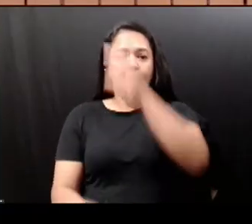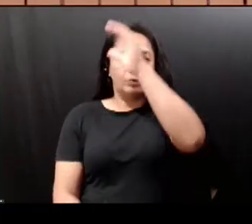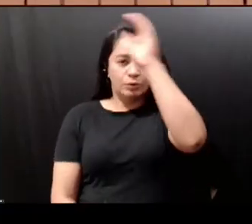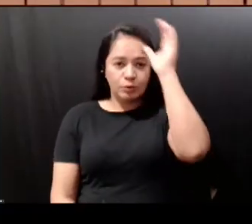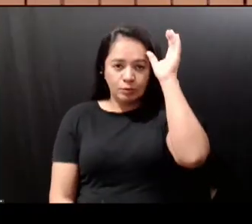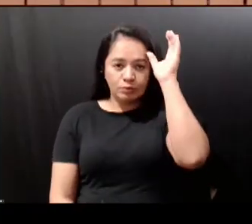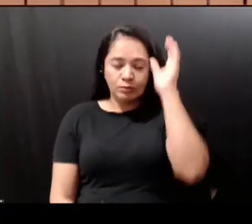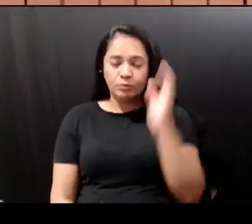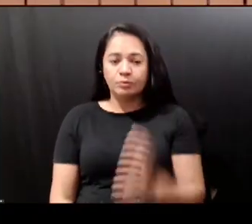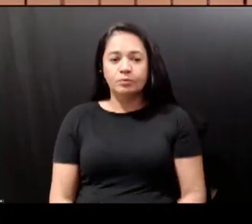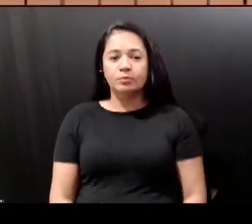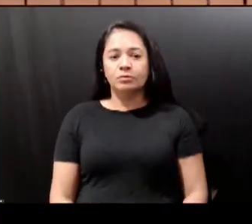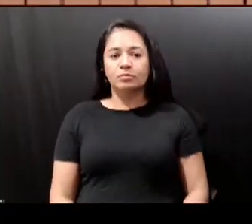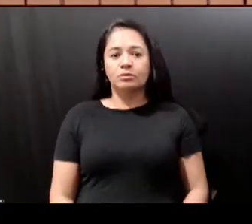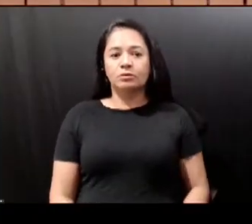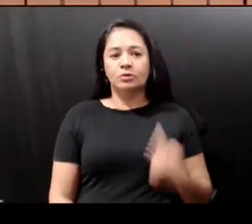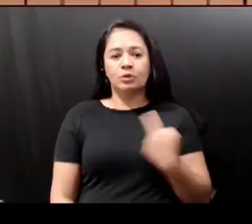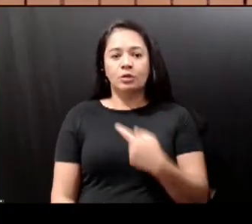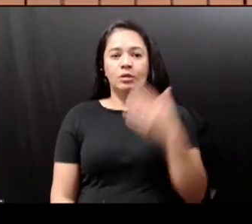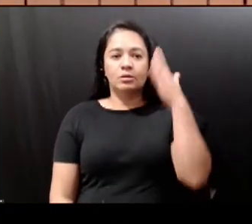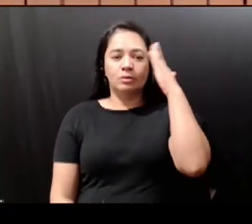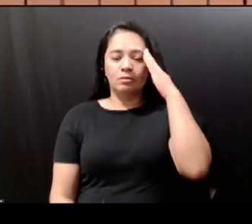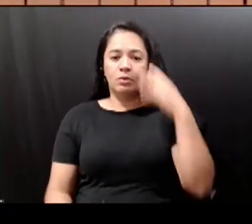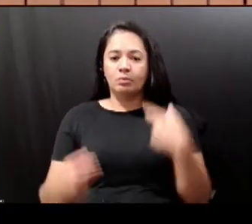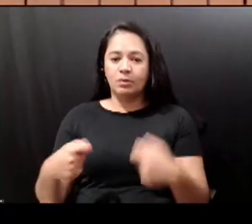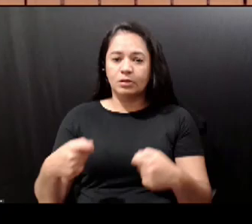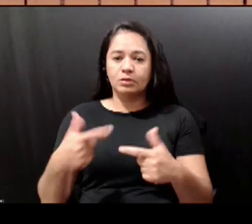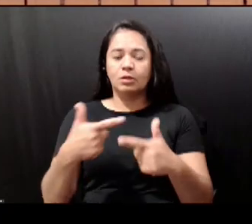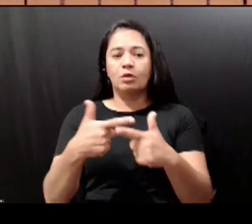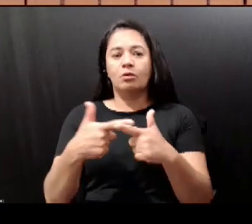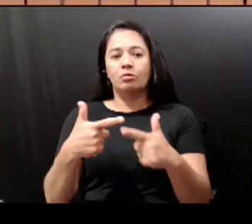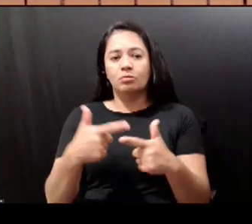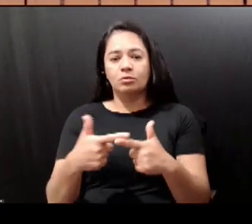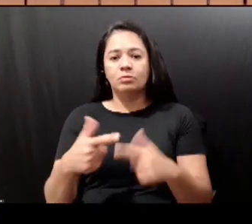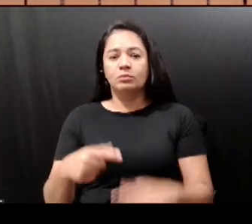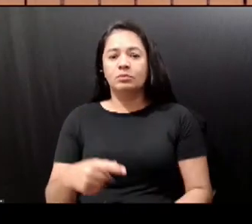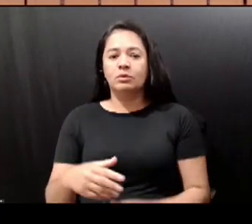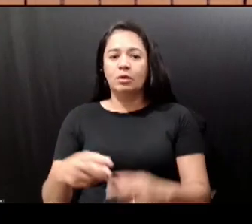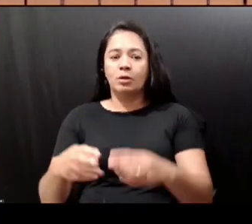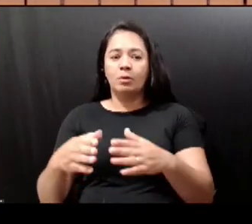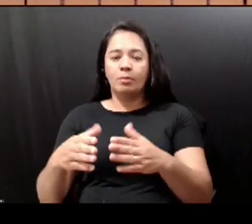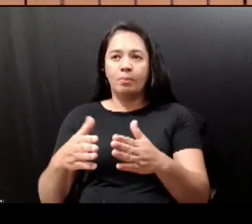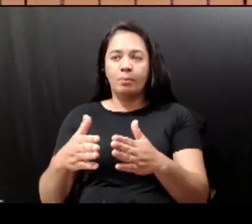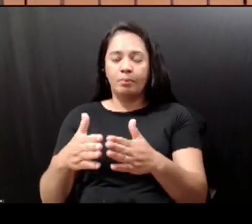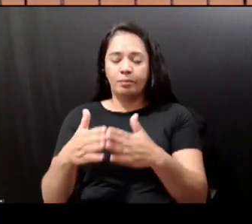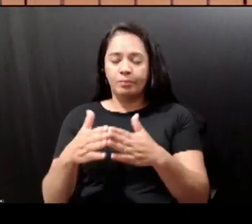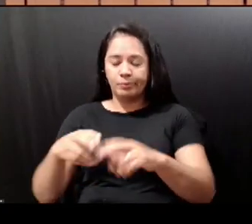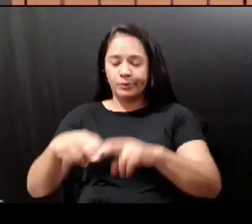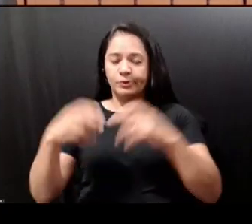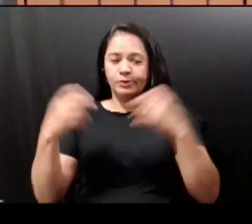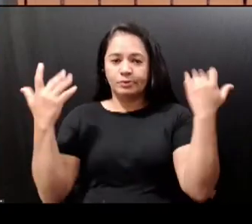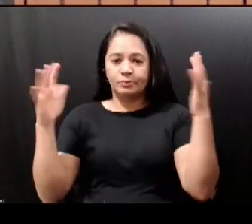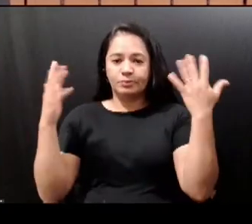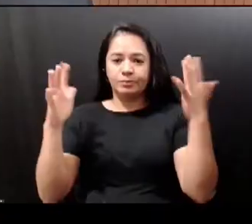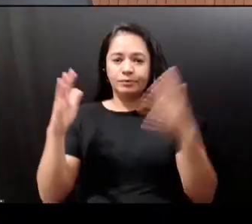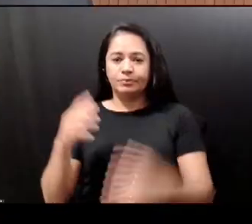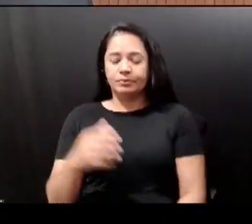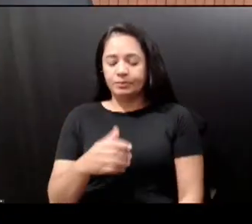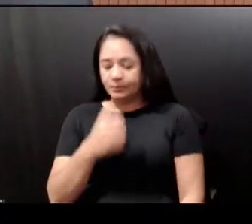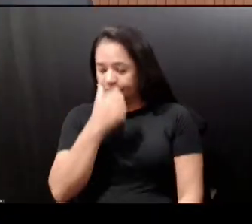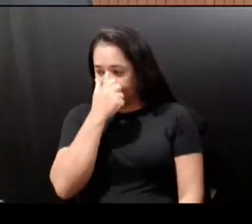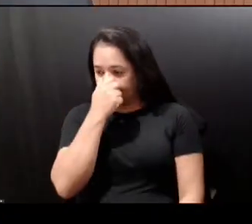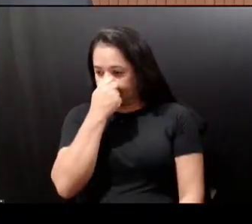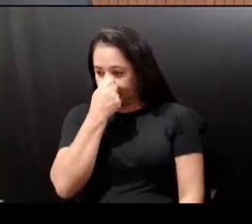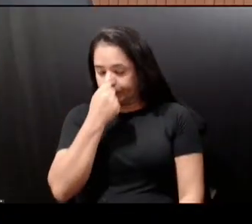gente sabe a necessidade, sabe os problemas dessa pessoa, então eu gostaria de parabenizá-lo. Uma boa sessão a nós todos. Obrigado,